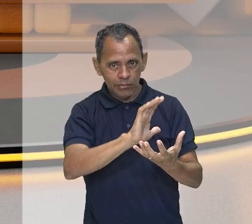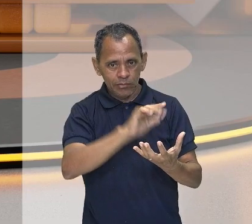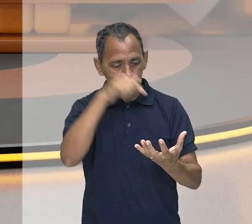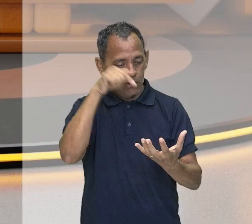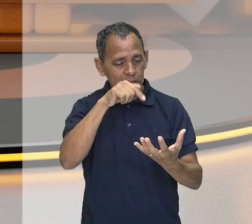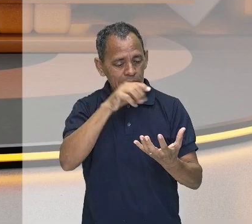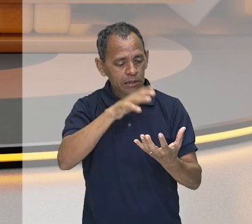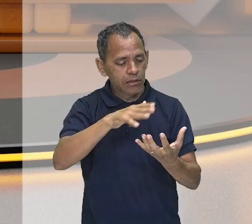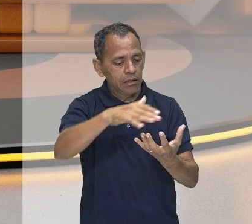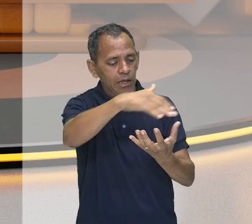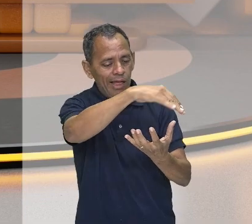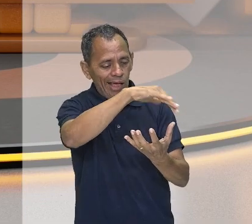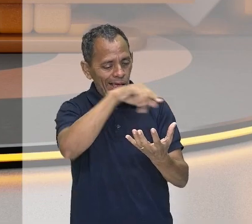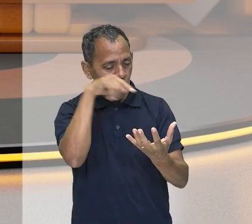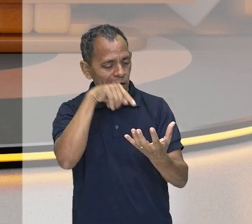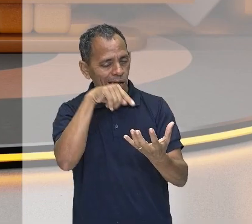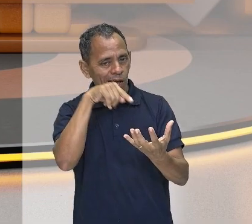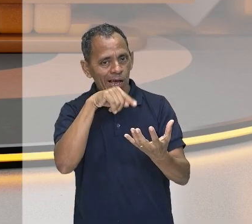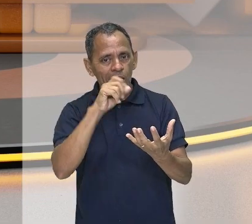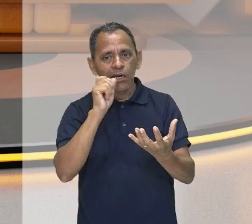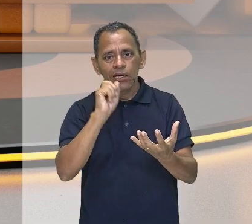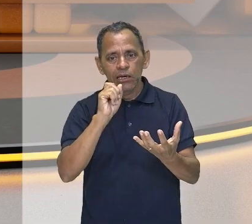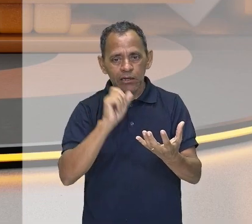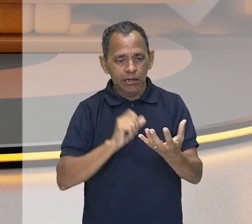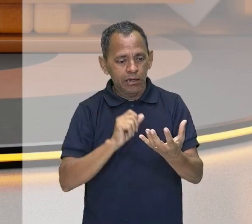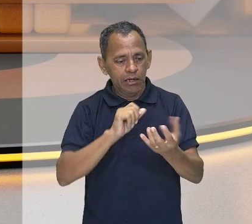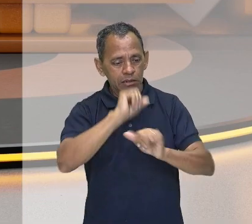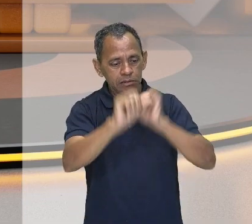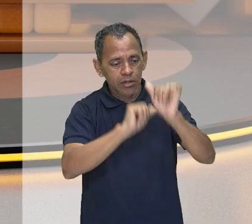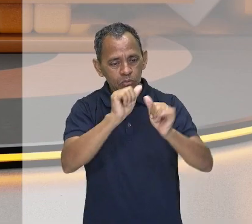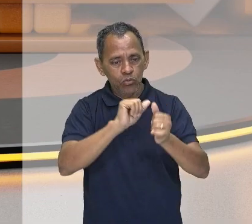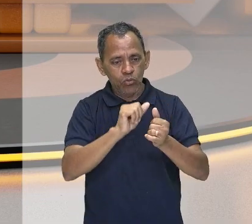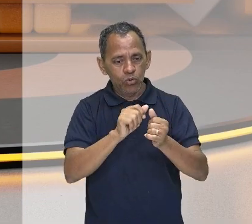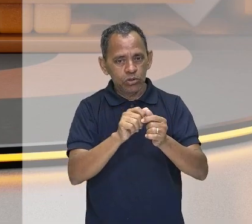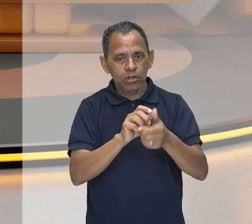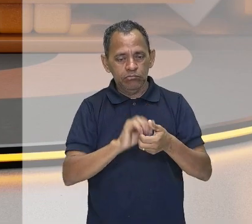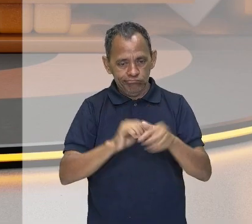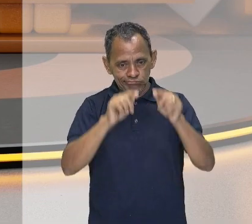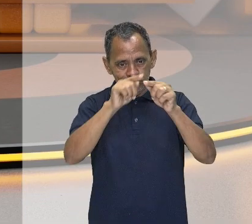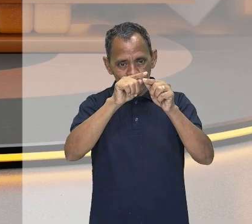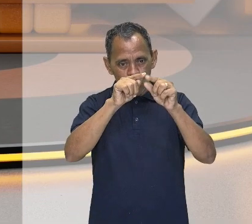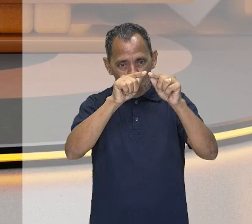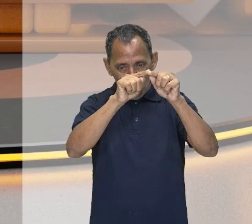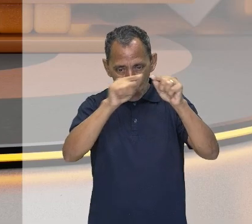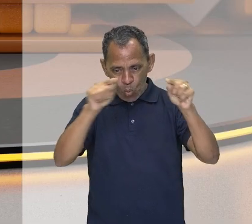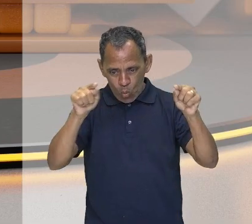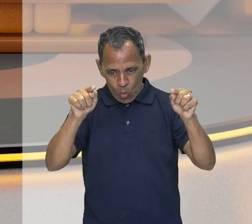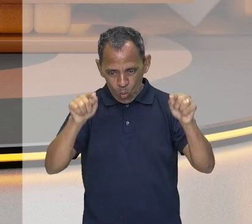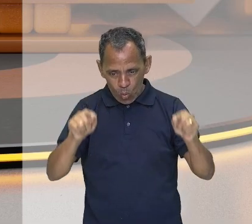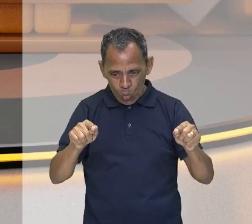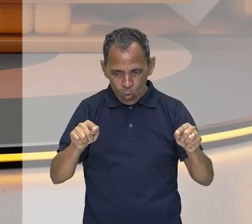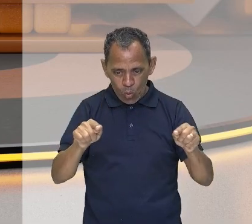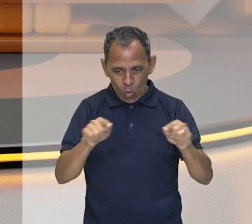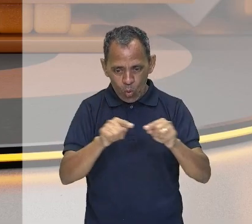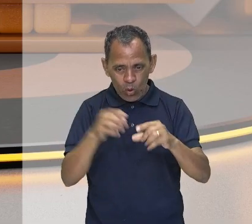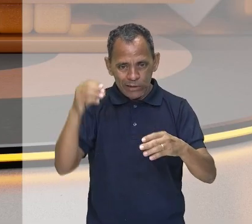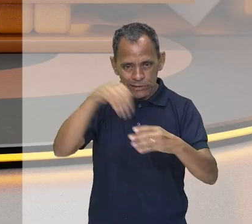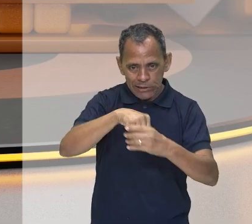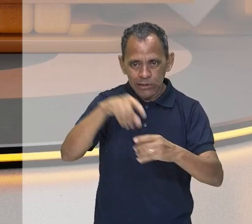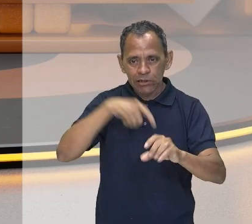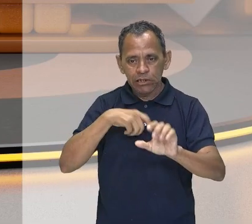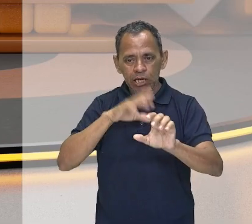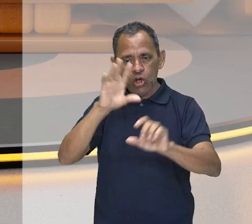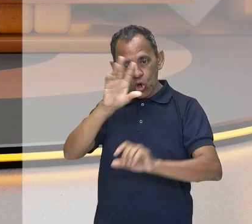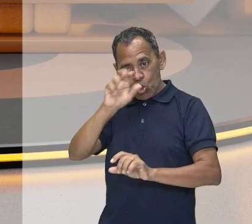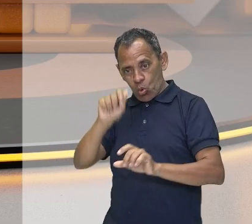superfície cilíndrica, ela se transforma em um retângulo e dentro desse retângulo a gente tem ali o nosso mapa.